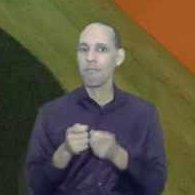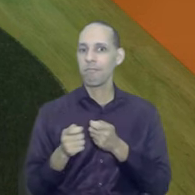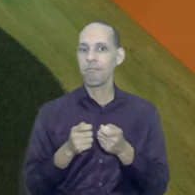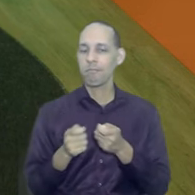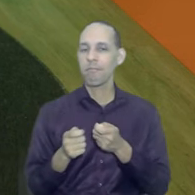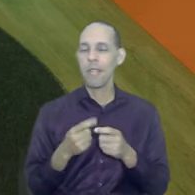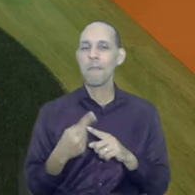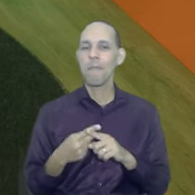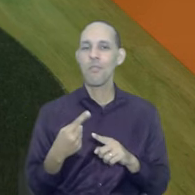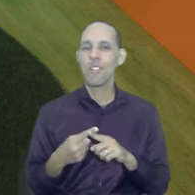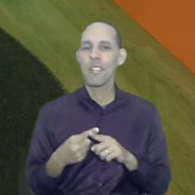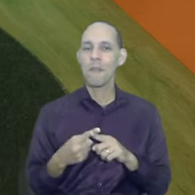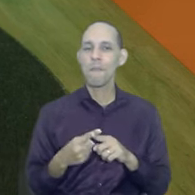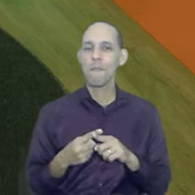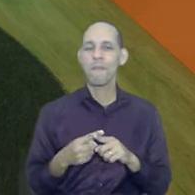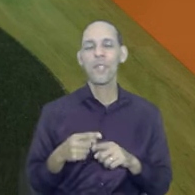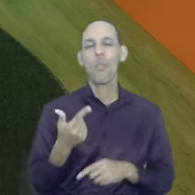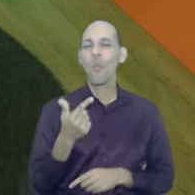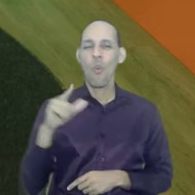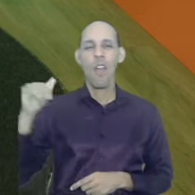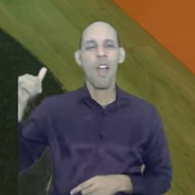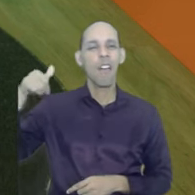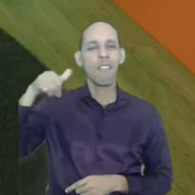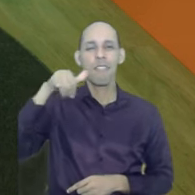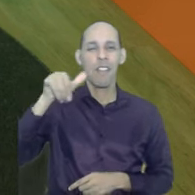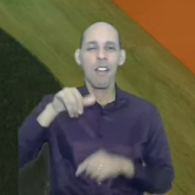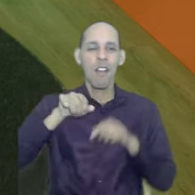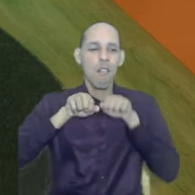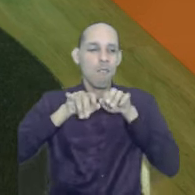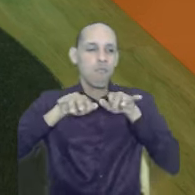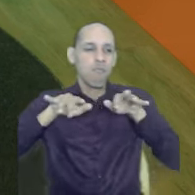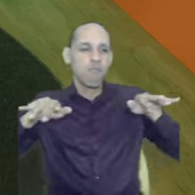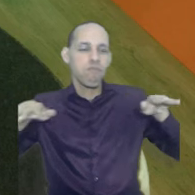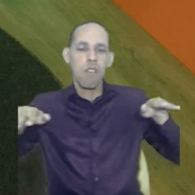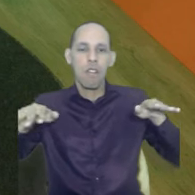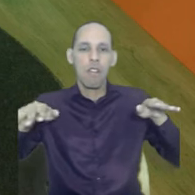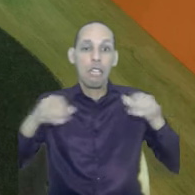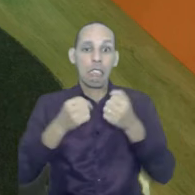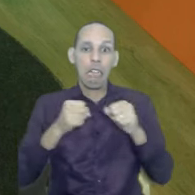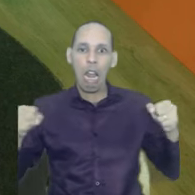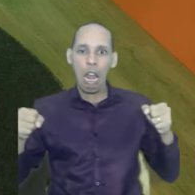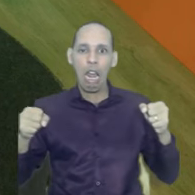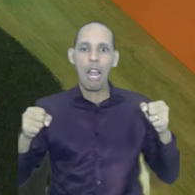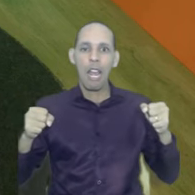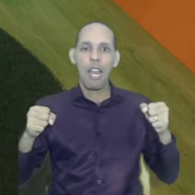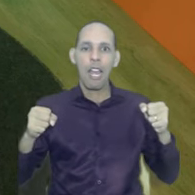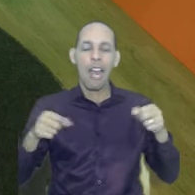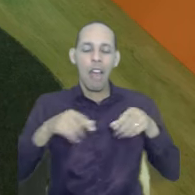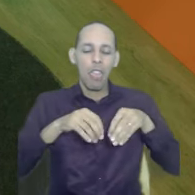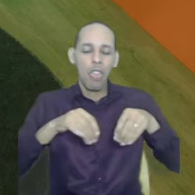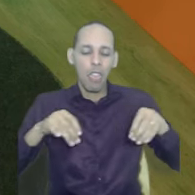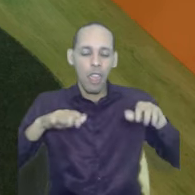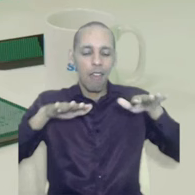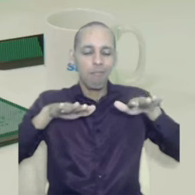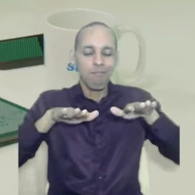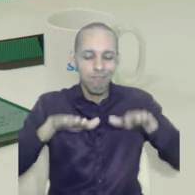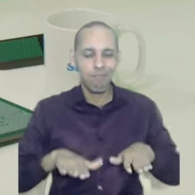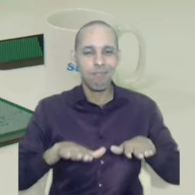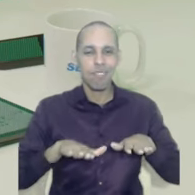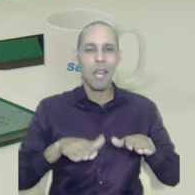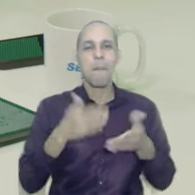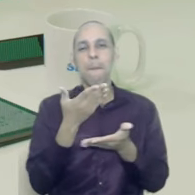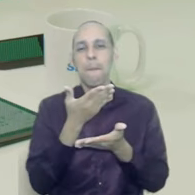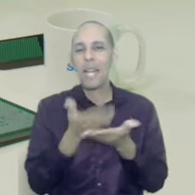pulverizador de arrasto né que a gente chama aluto propelido aqueles grandões ele faz um amassamento na terra muito grande então você acaba